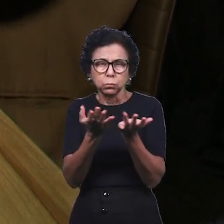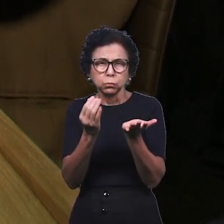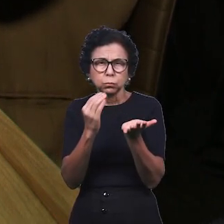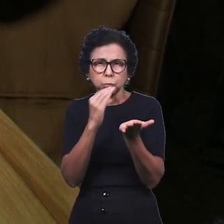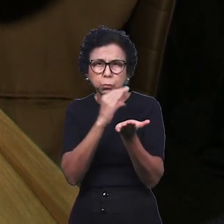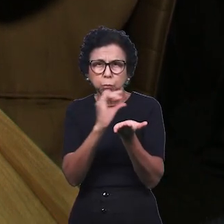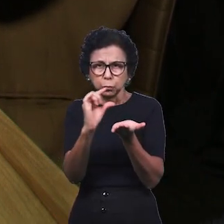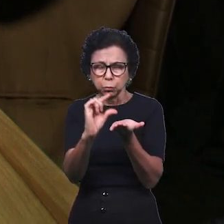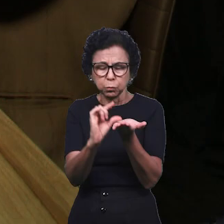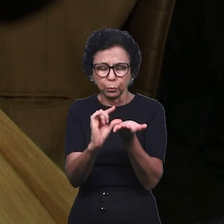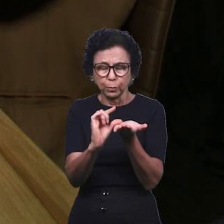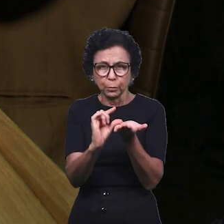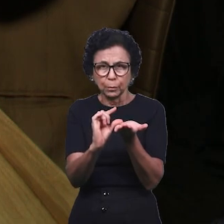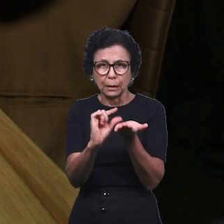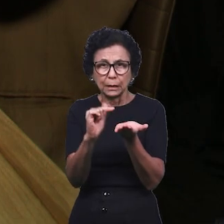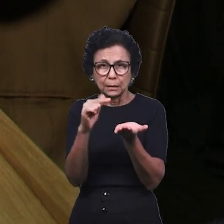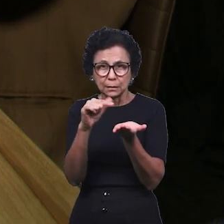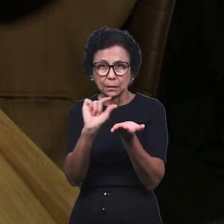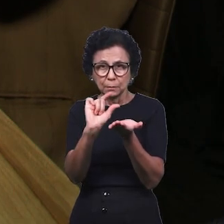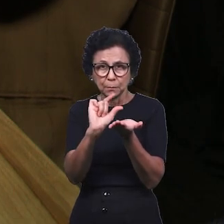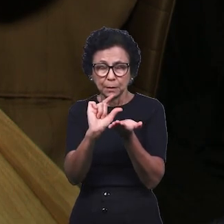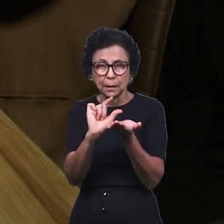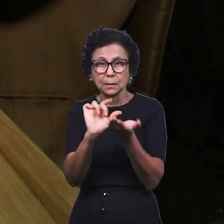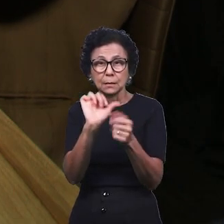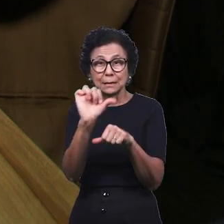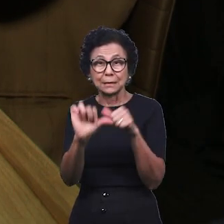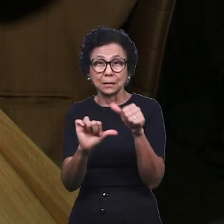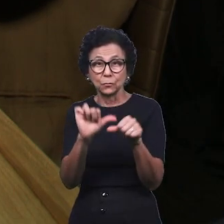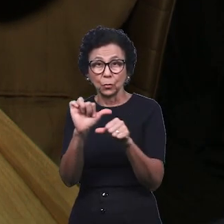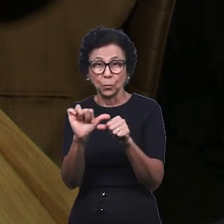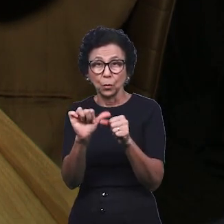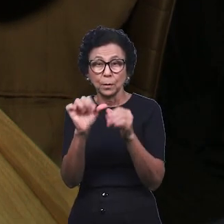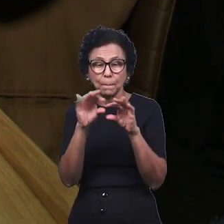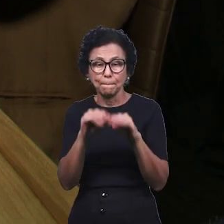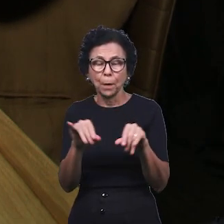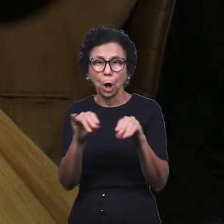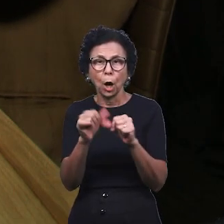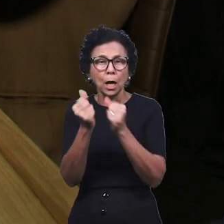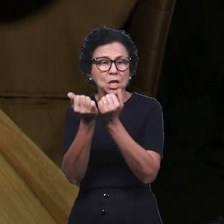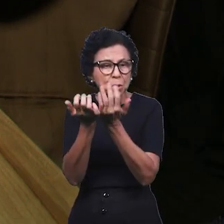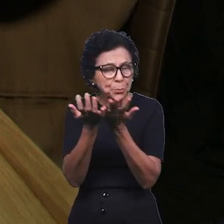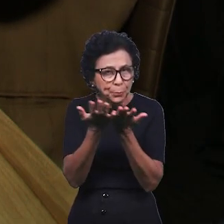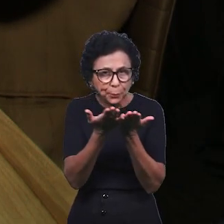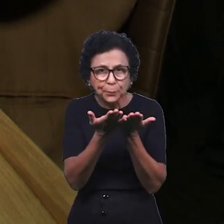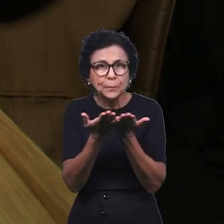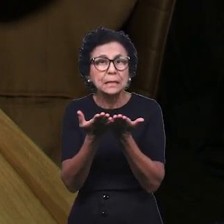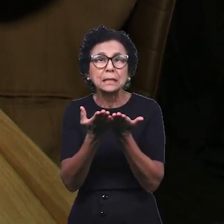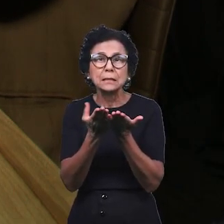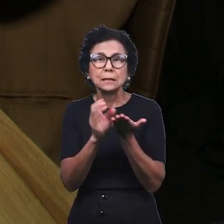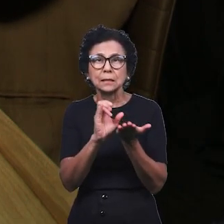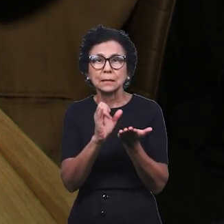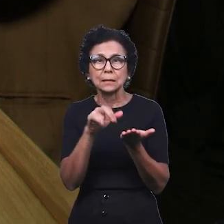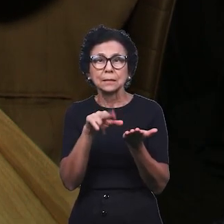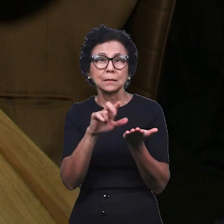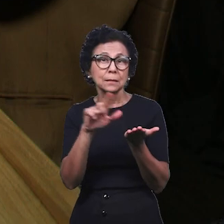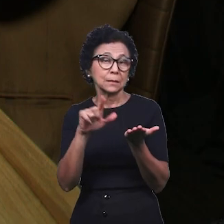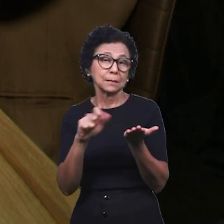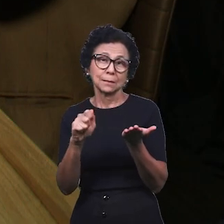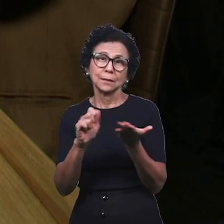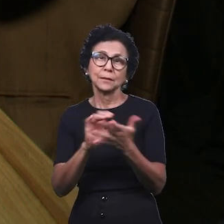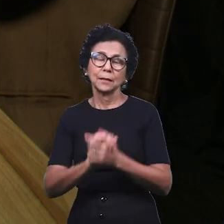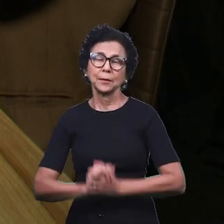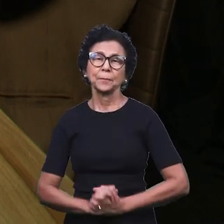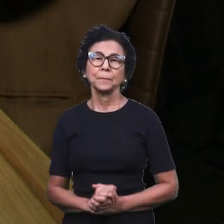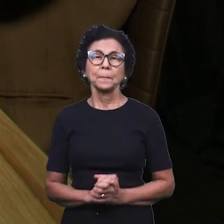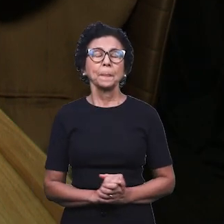que os israelitas, por exemplo, eles se alegravam ao perceber isso, né? Ou seja, o cordeiro foi morto, né? A vítima, né? O cordeiro